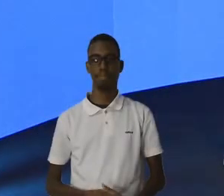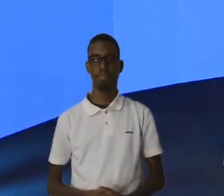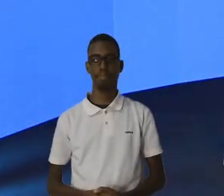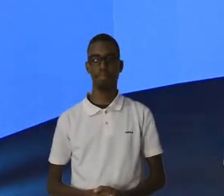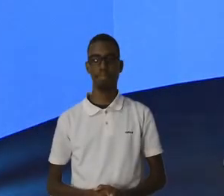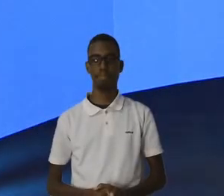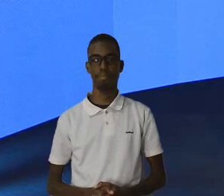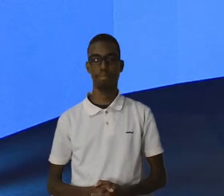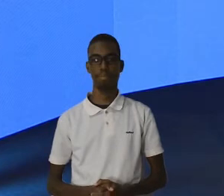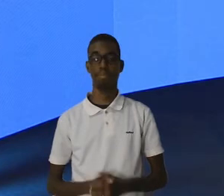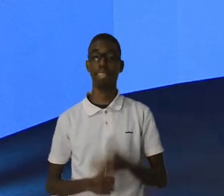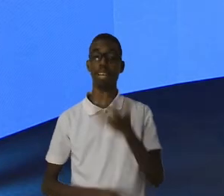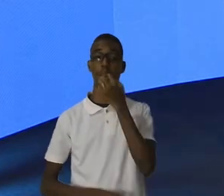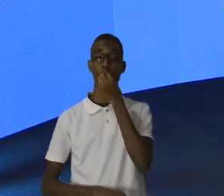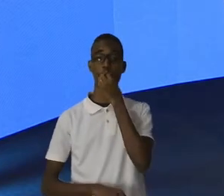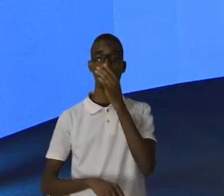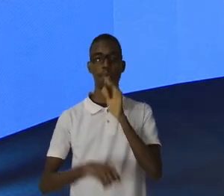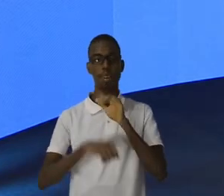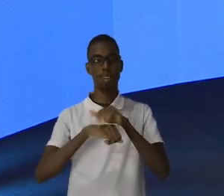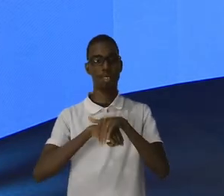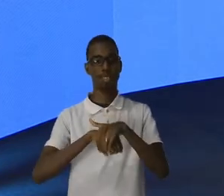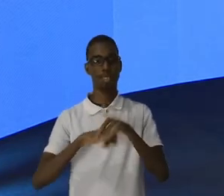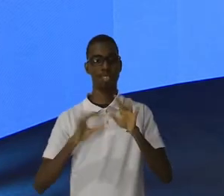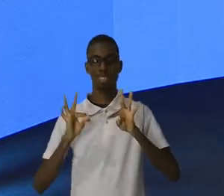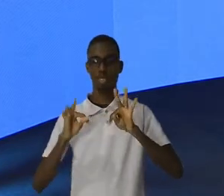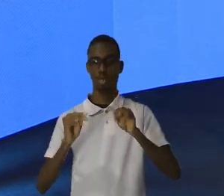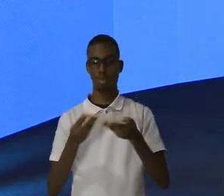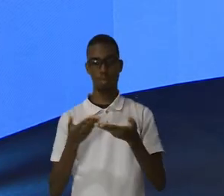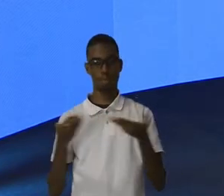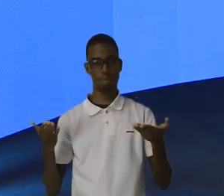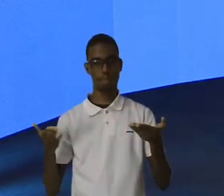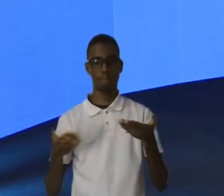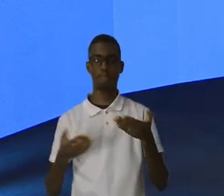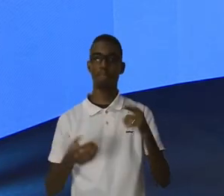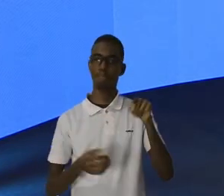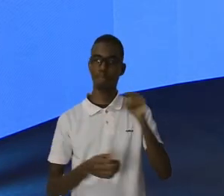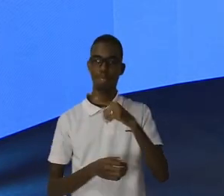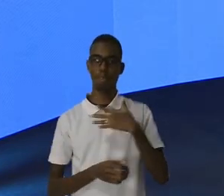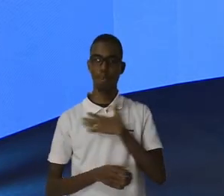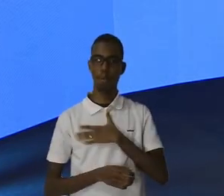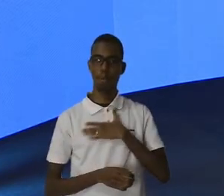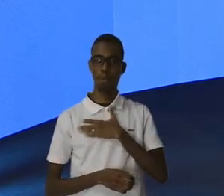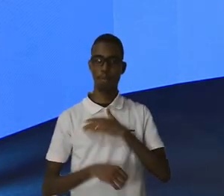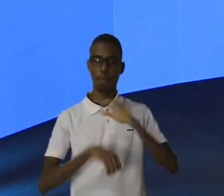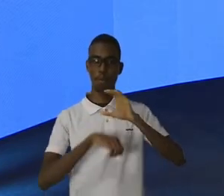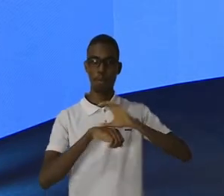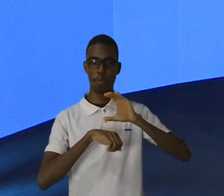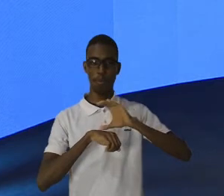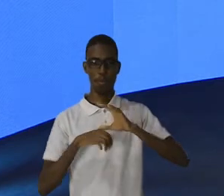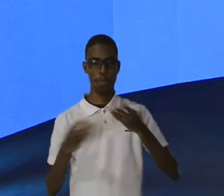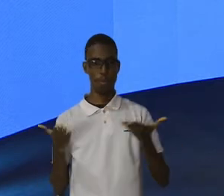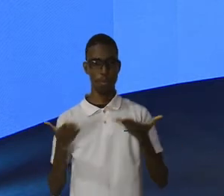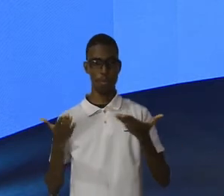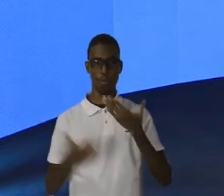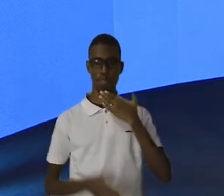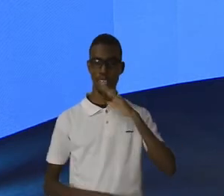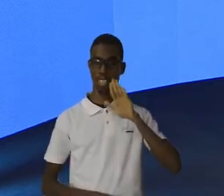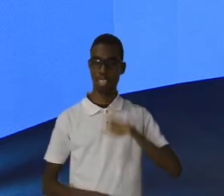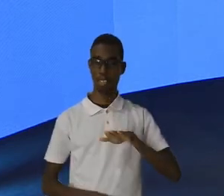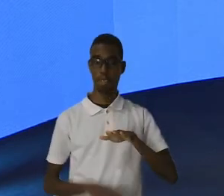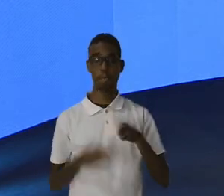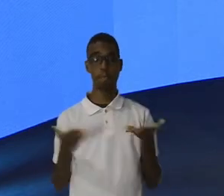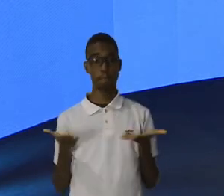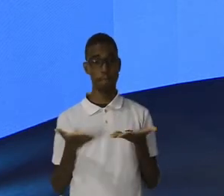Boa noite a todos e todas, espero que vocês tenham apreciado os minicursos nesta tarde. E agora vamos dar continuidade às